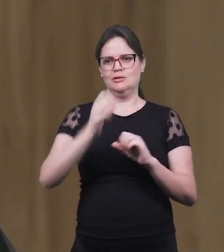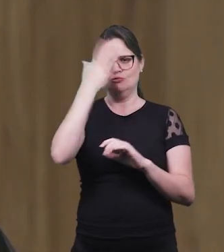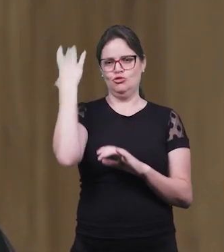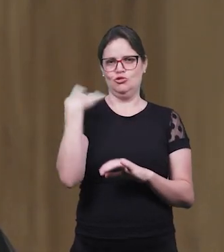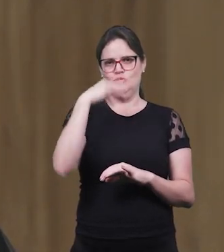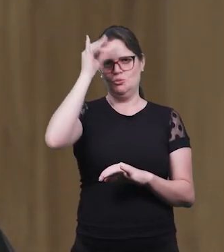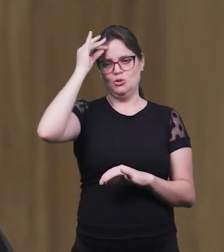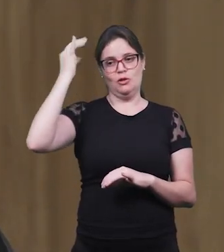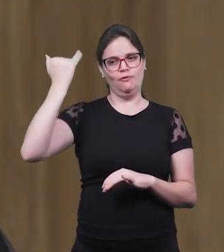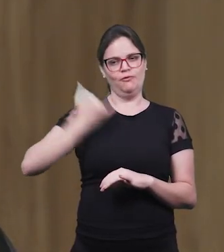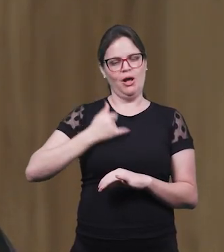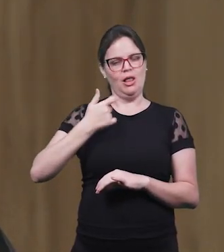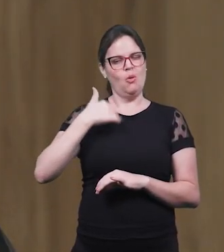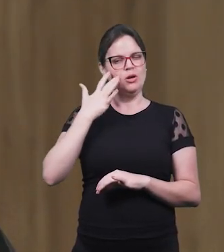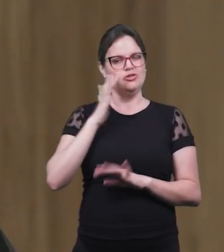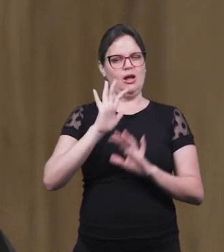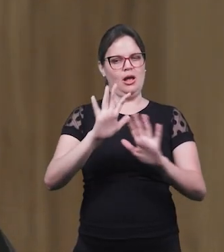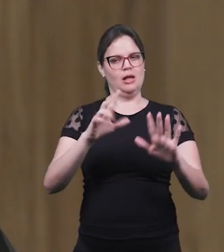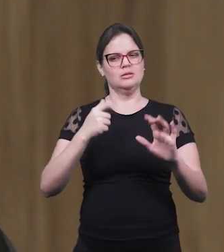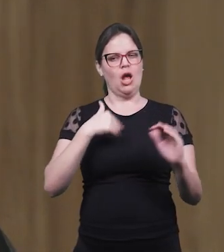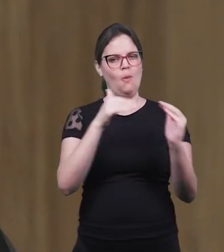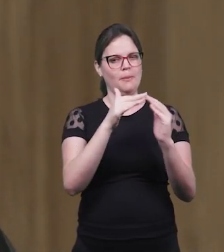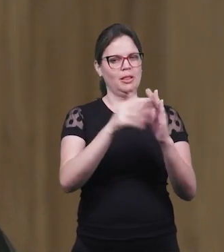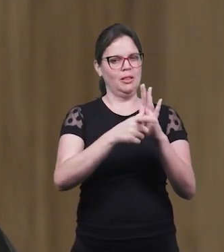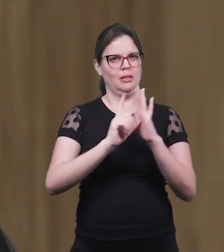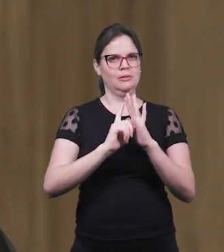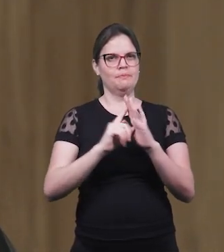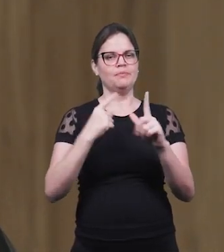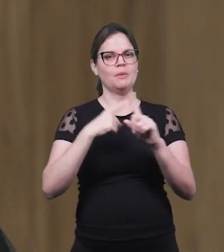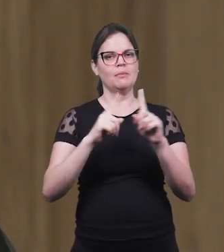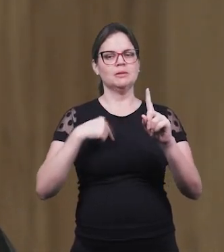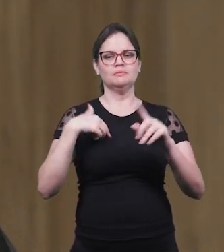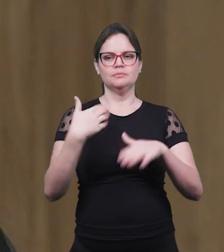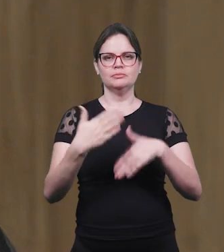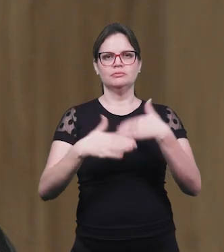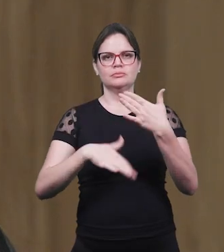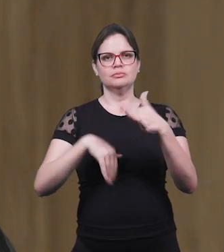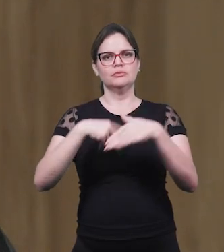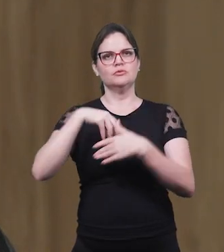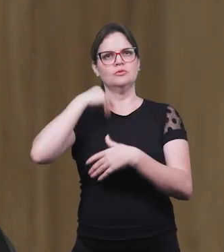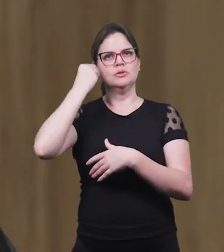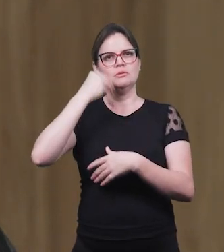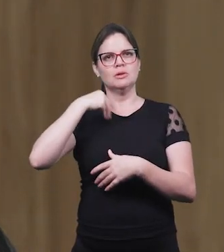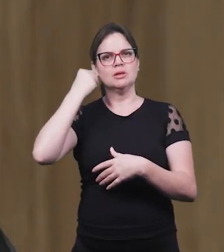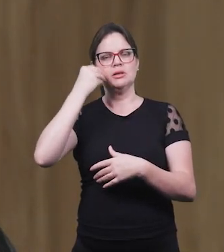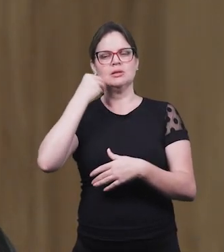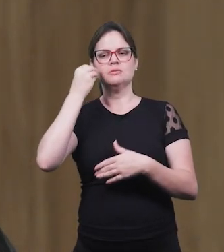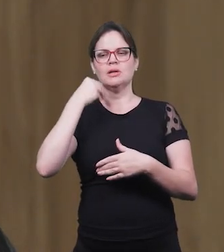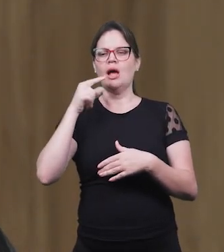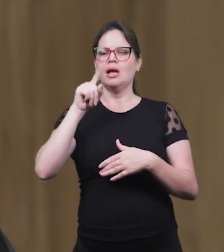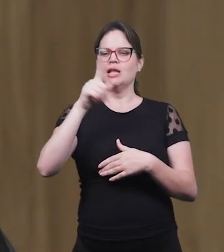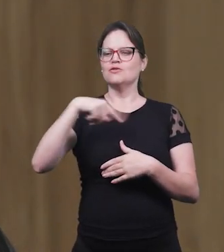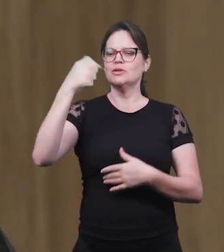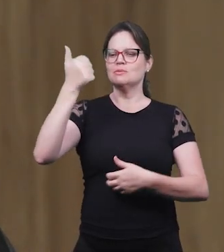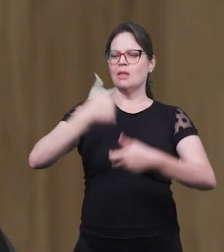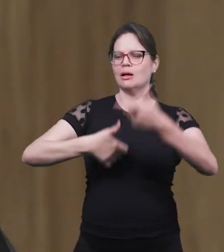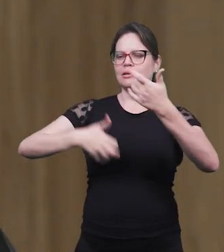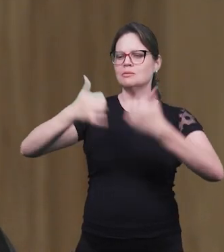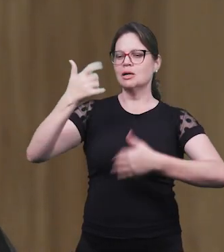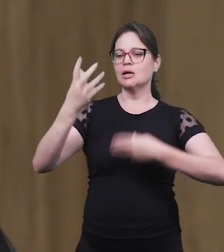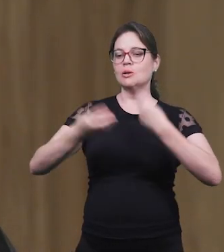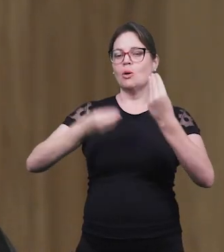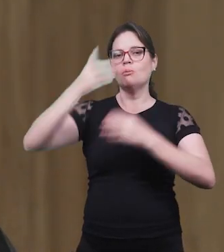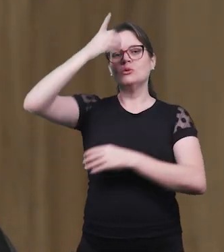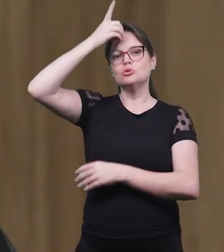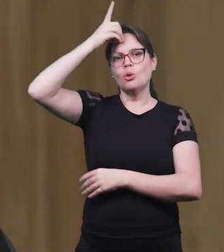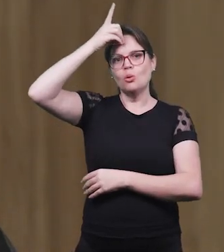meio, né, da igreja e tal. Mas aí eu fui tendo as experiências, os irmãos foram falando como é que o Senhor fala através dos dons